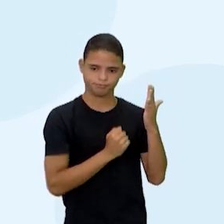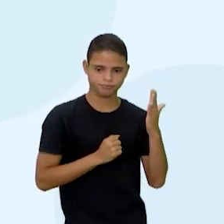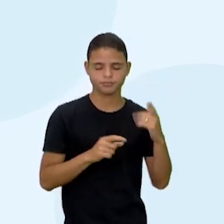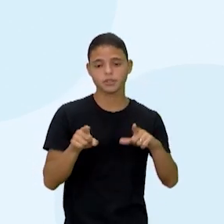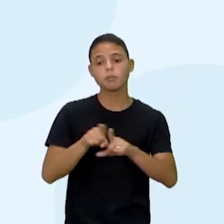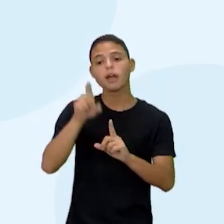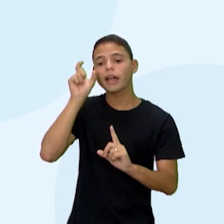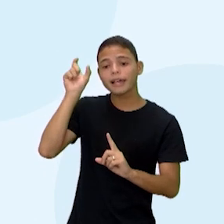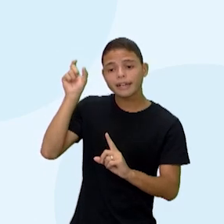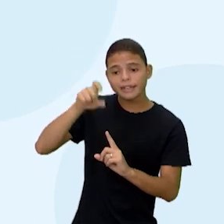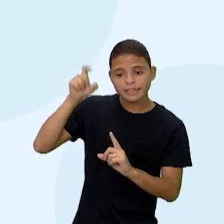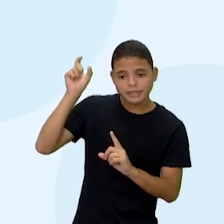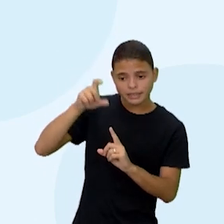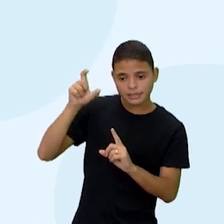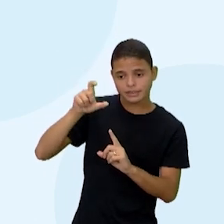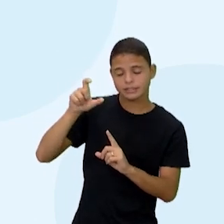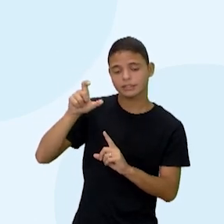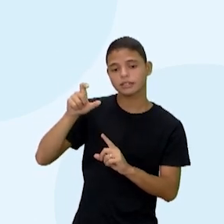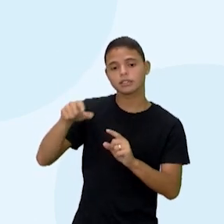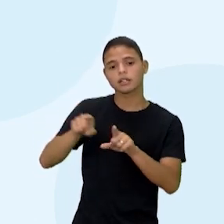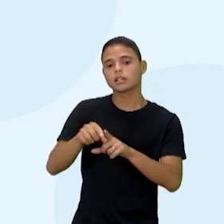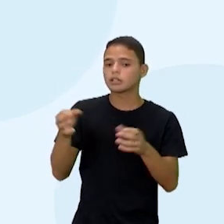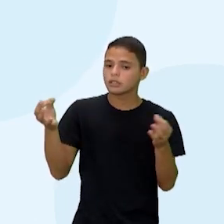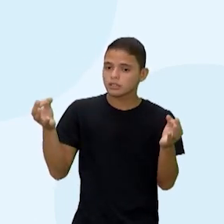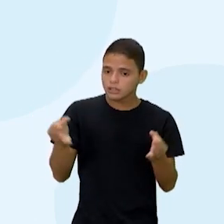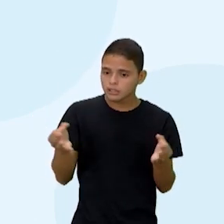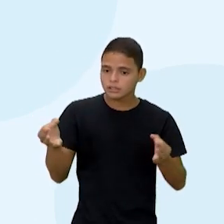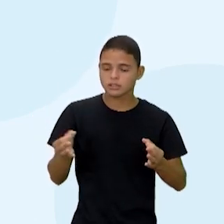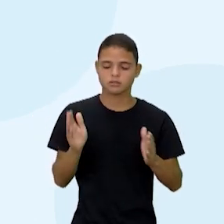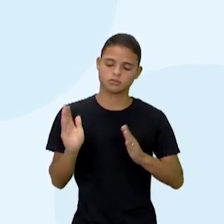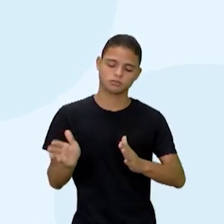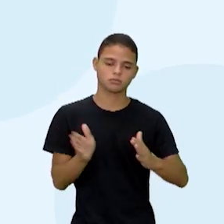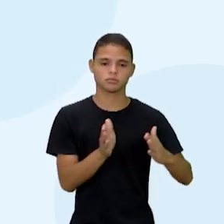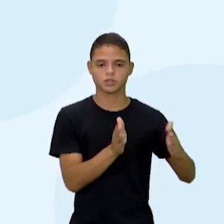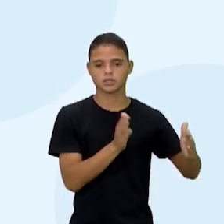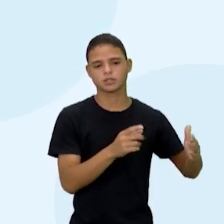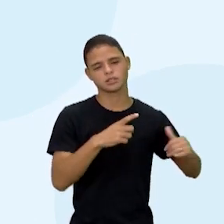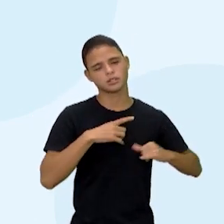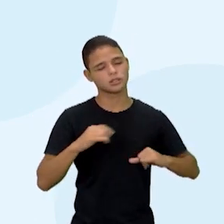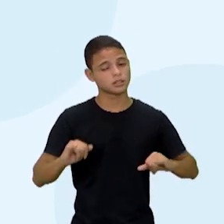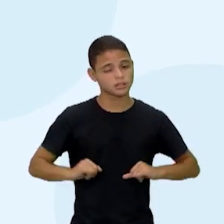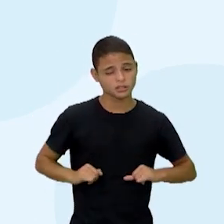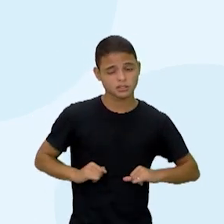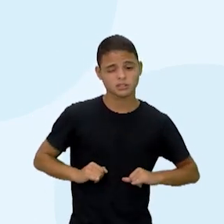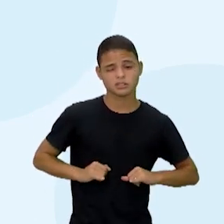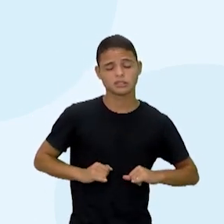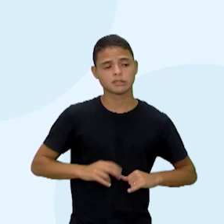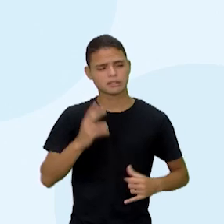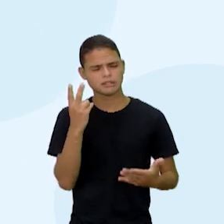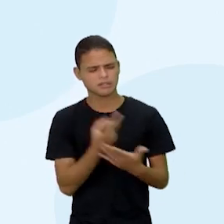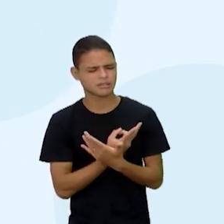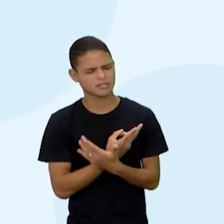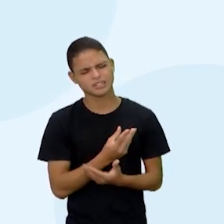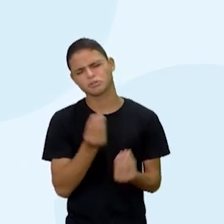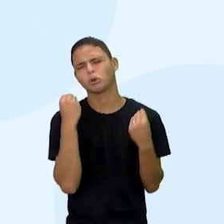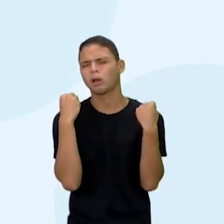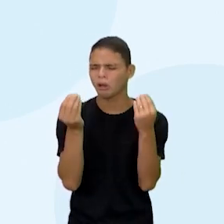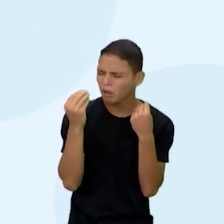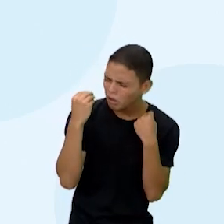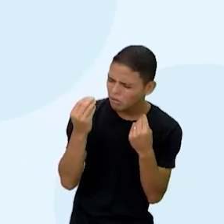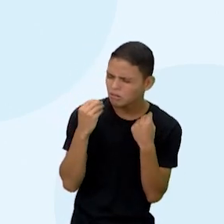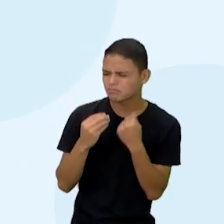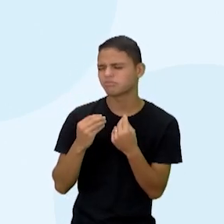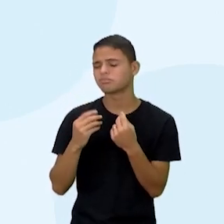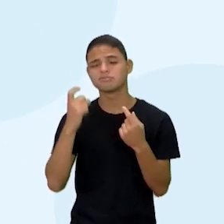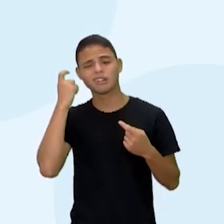dos outros, extremamente perfeccionistas e sofrem com isso, né? Têm dificuldade em lidar com erros, se frustram quando estão